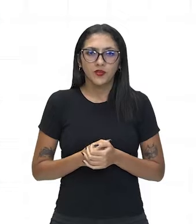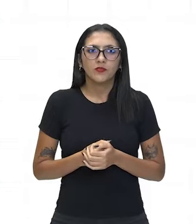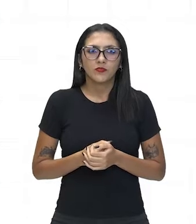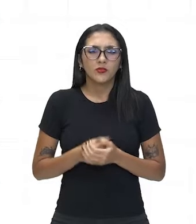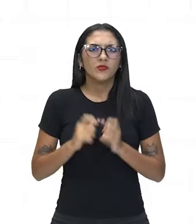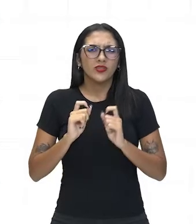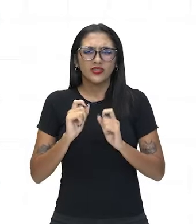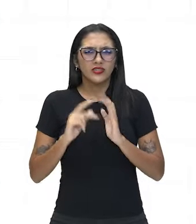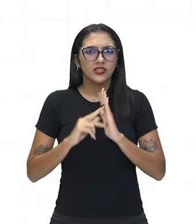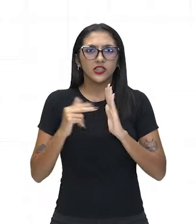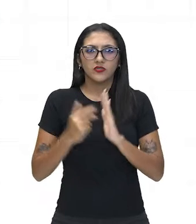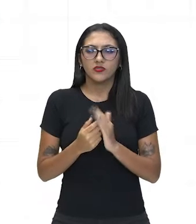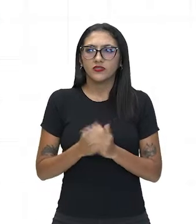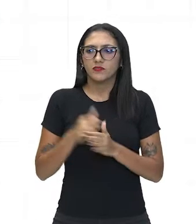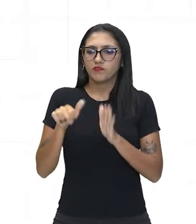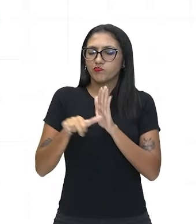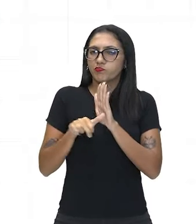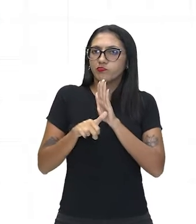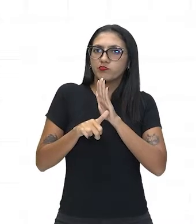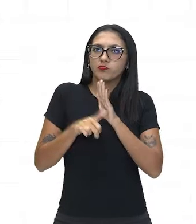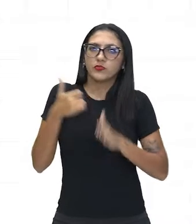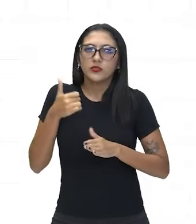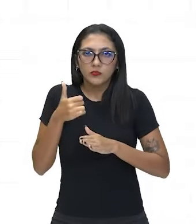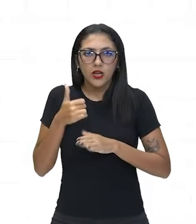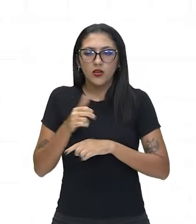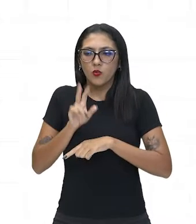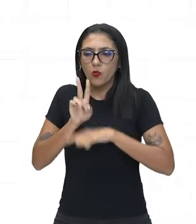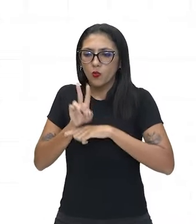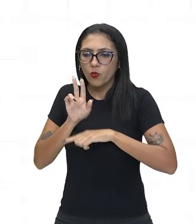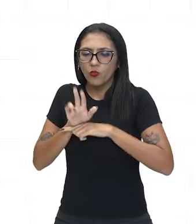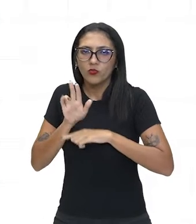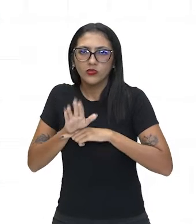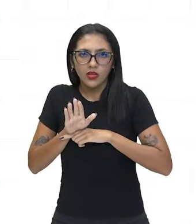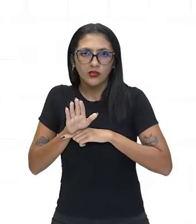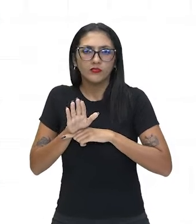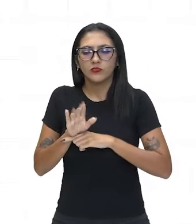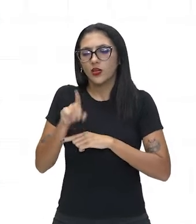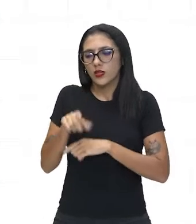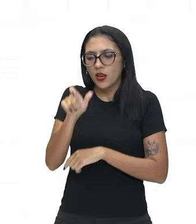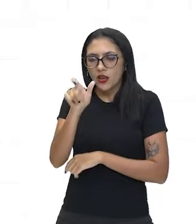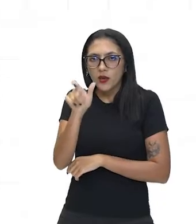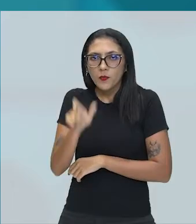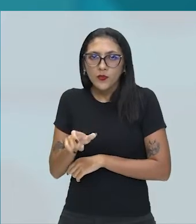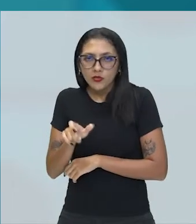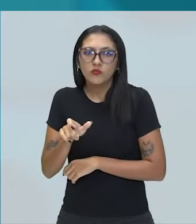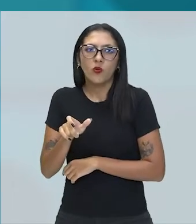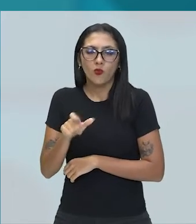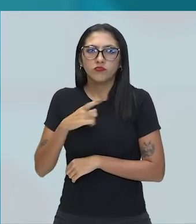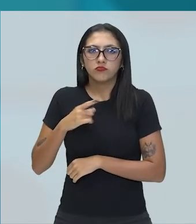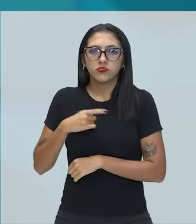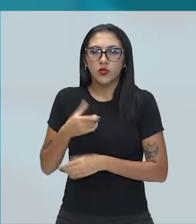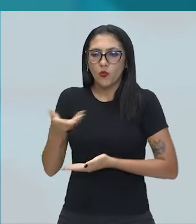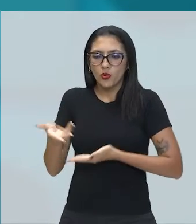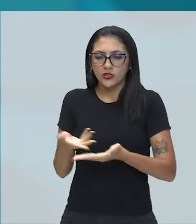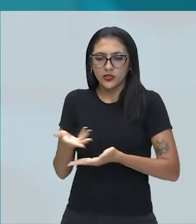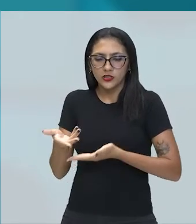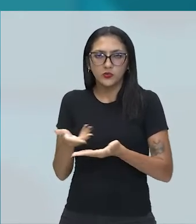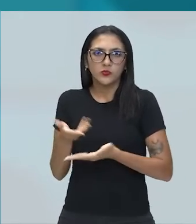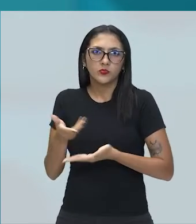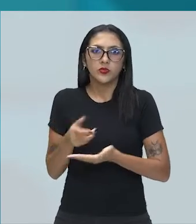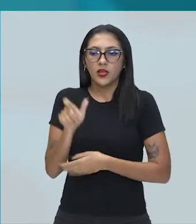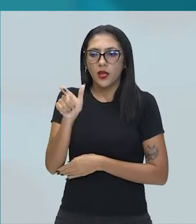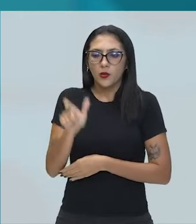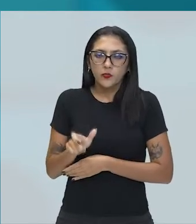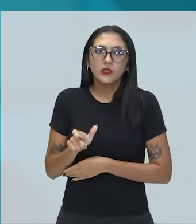as primeiras ações que vão ser realizadas para atender a esse paciente ou a